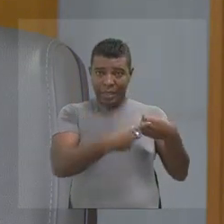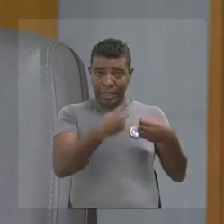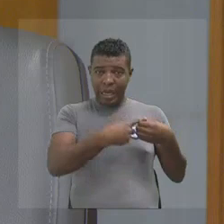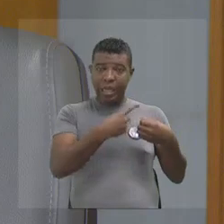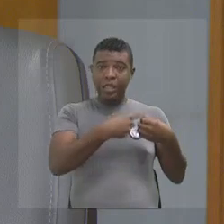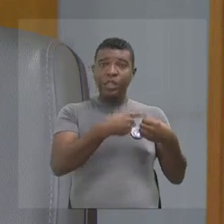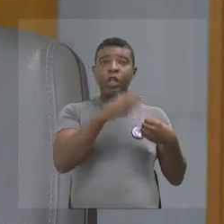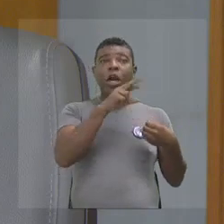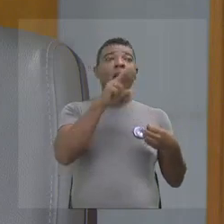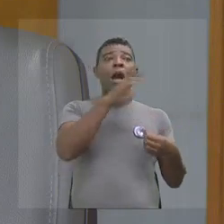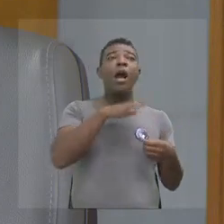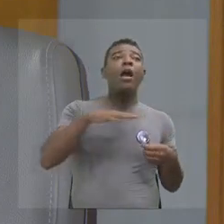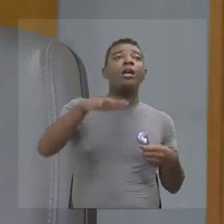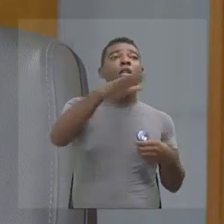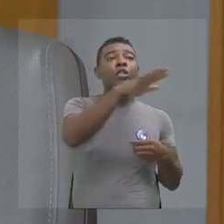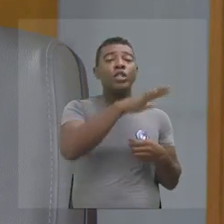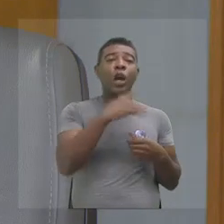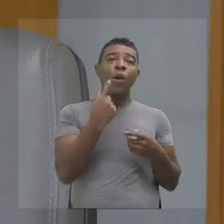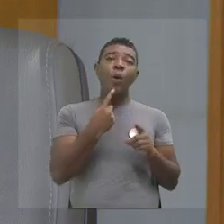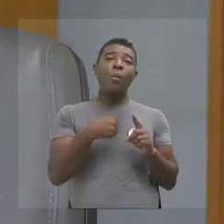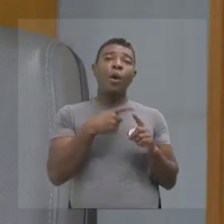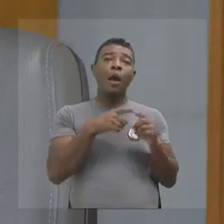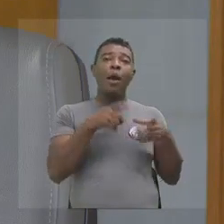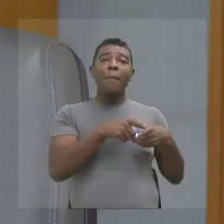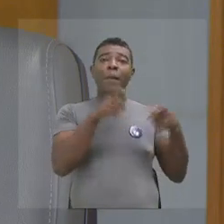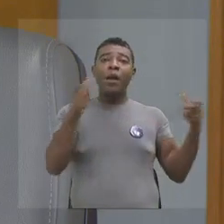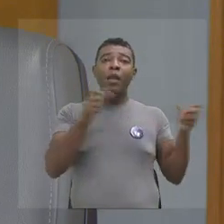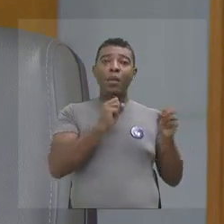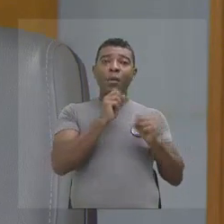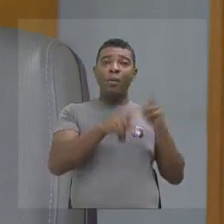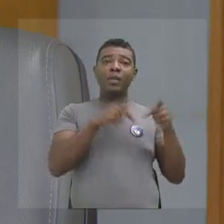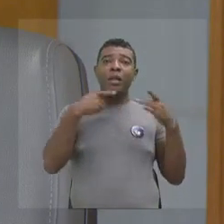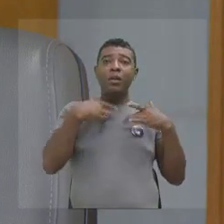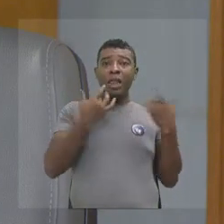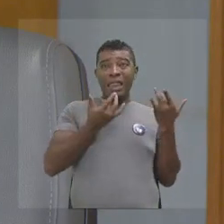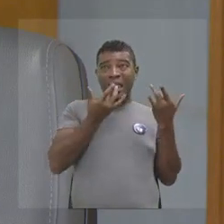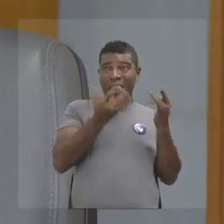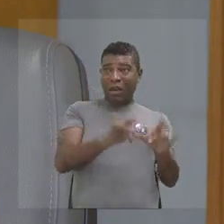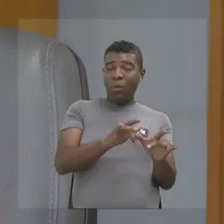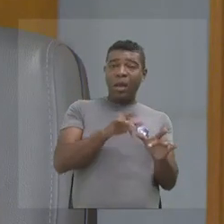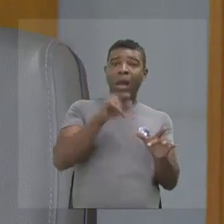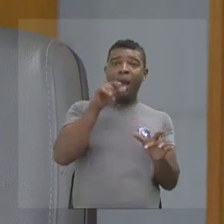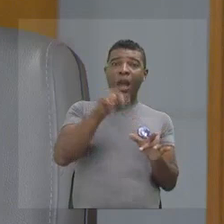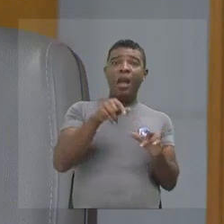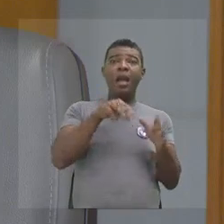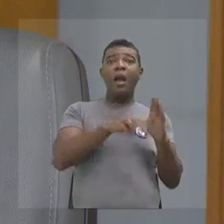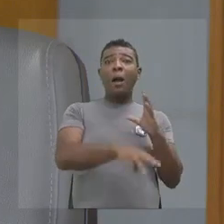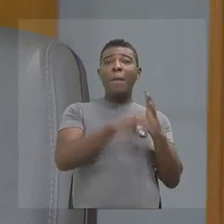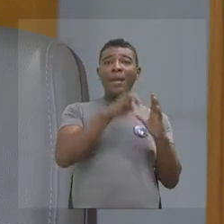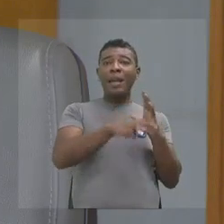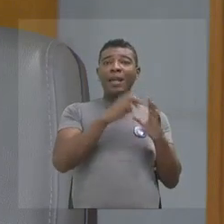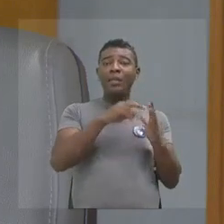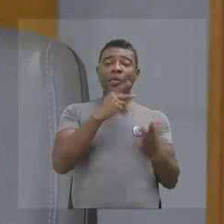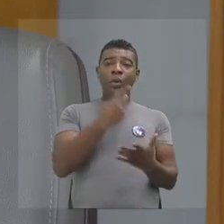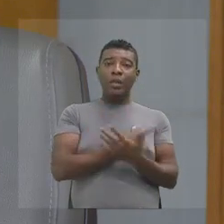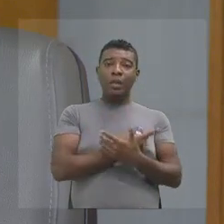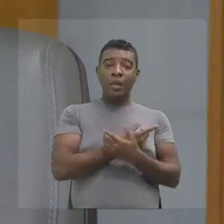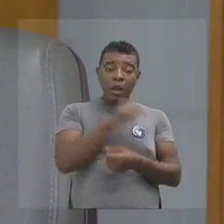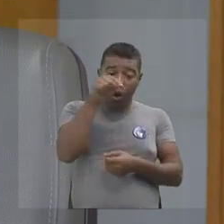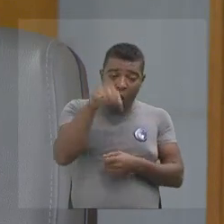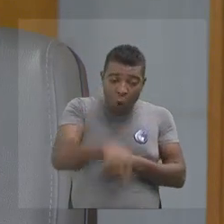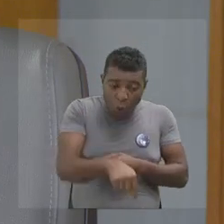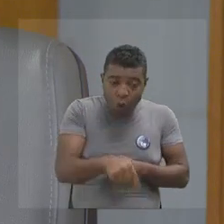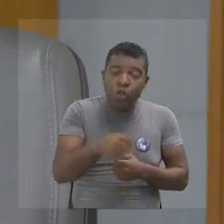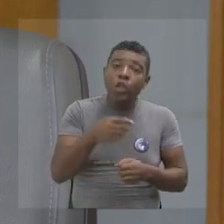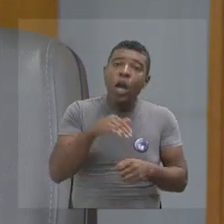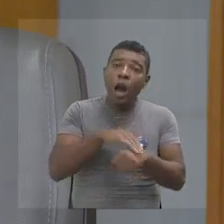porque a maior parte da população não quer que a mineração aconteça lá inclusive hoje à noite vai acontecer uma audiência pública na